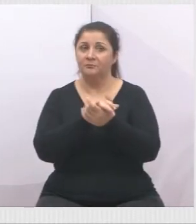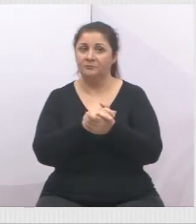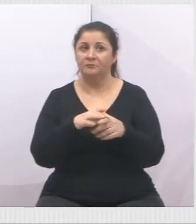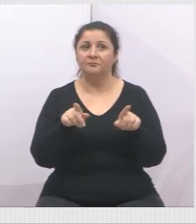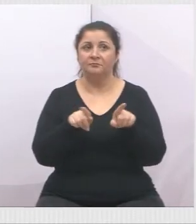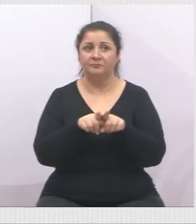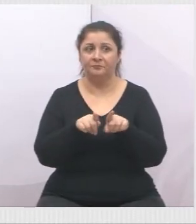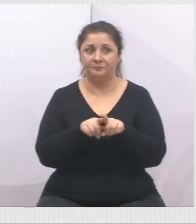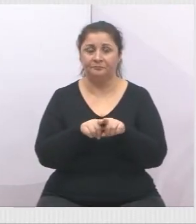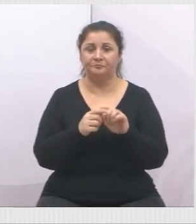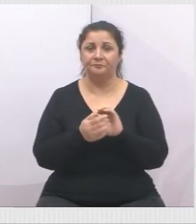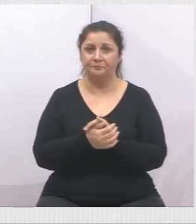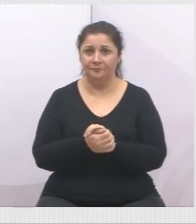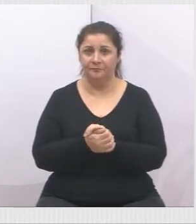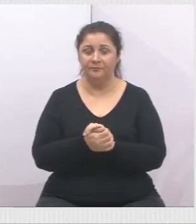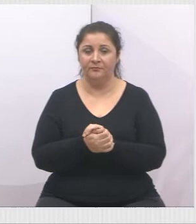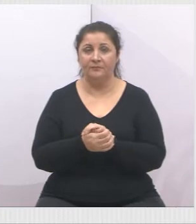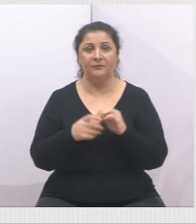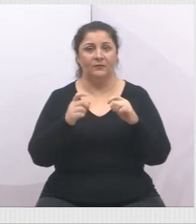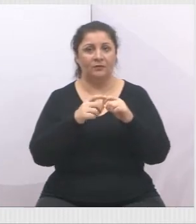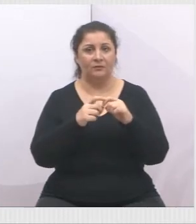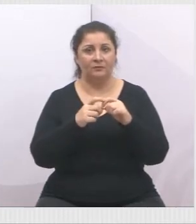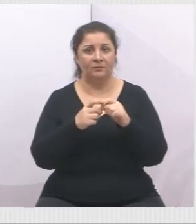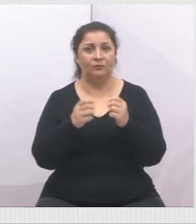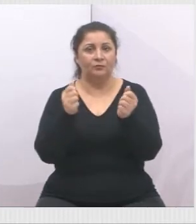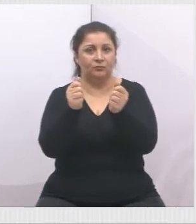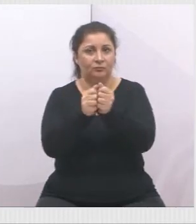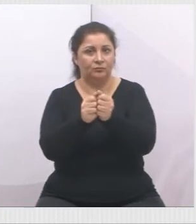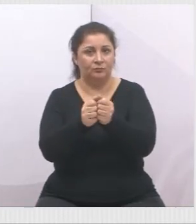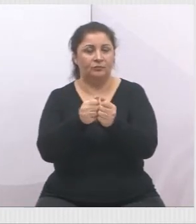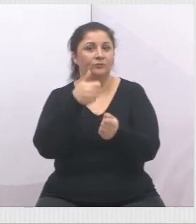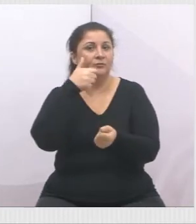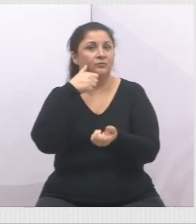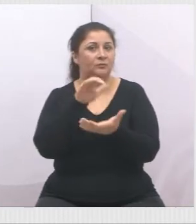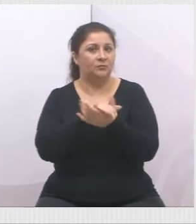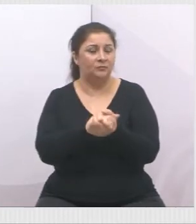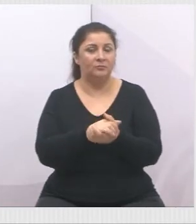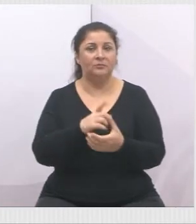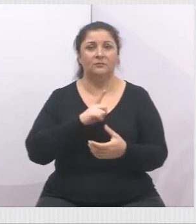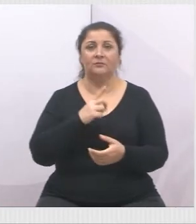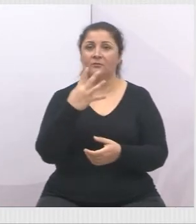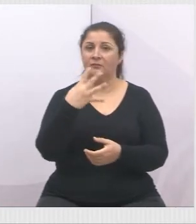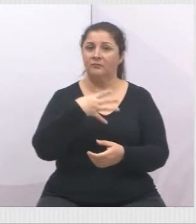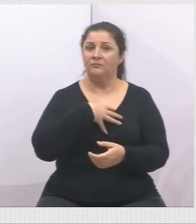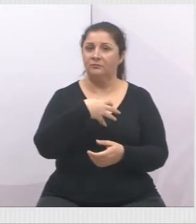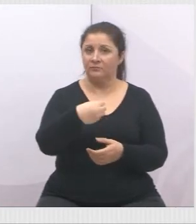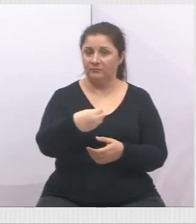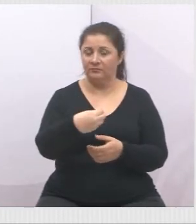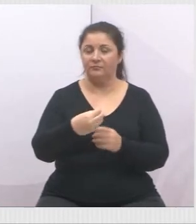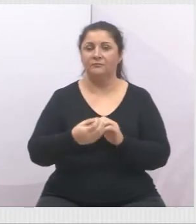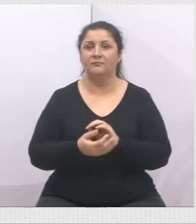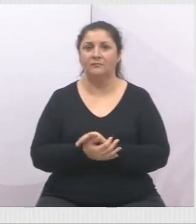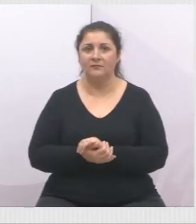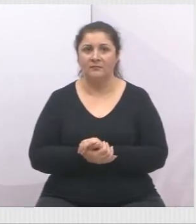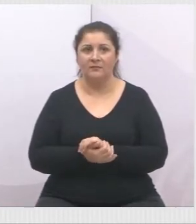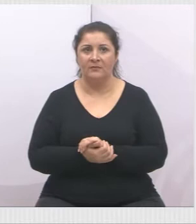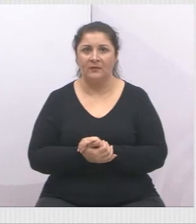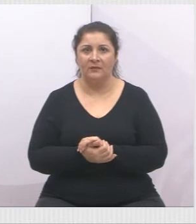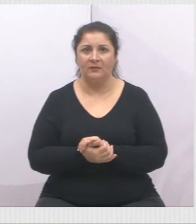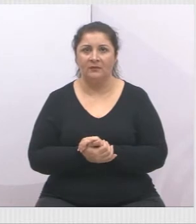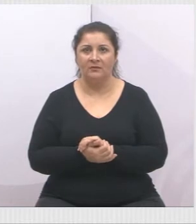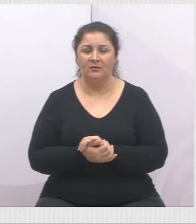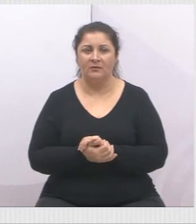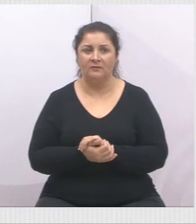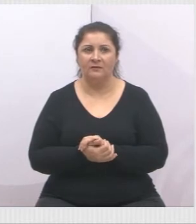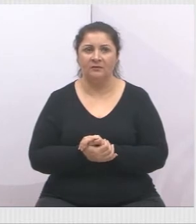Efimoff Cardarelli. Dr. Carlos e sua esposa tiveram 4 filhos: Carlos, Ludmila, Ecaterina e Maria Silva.